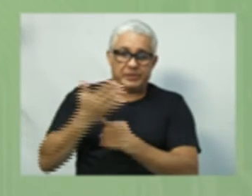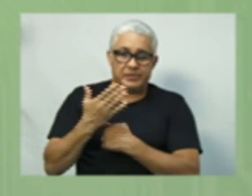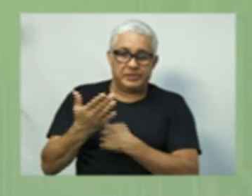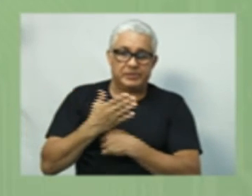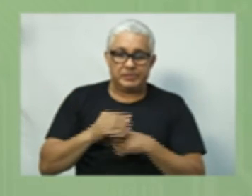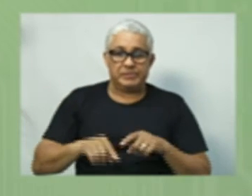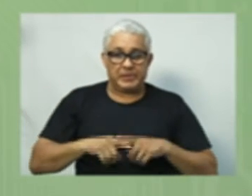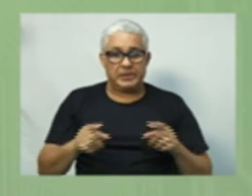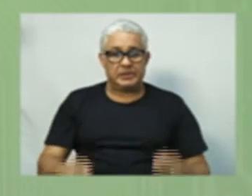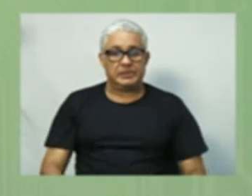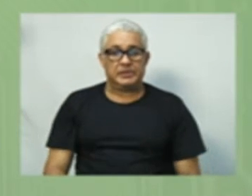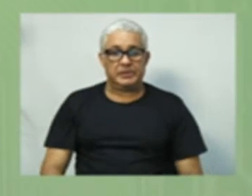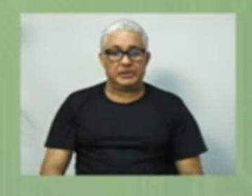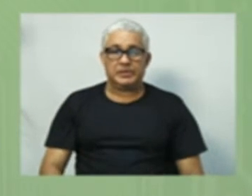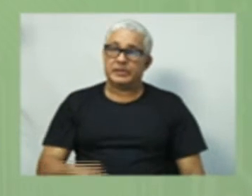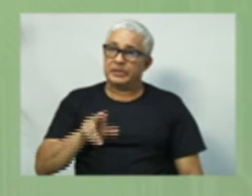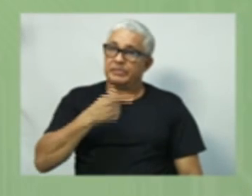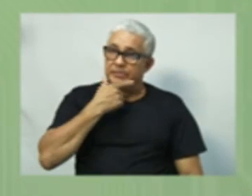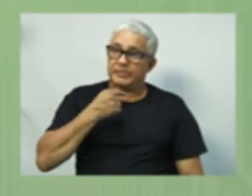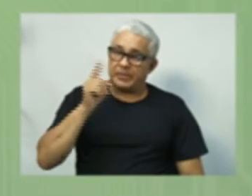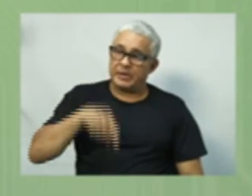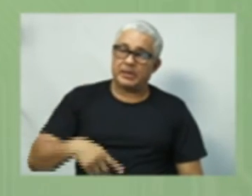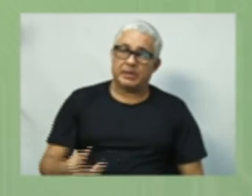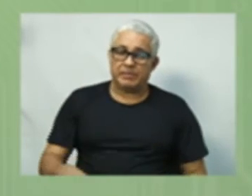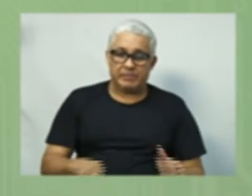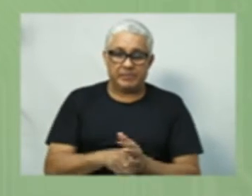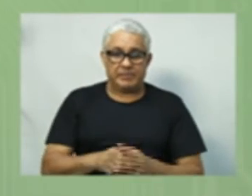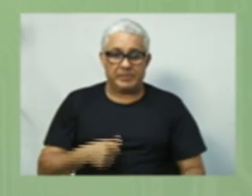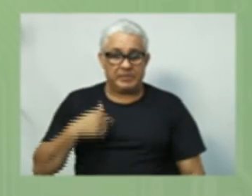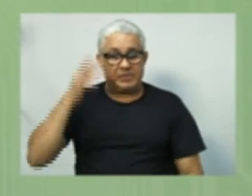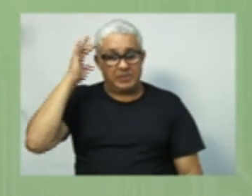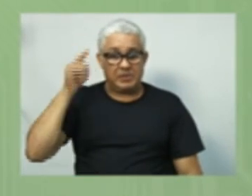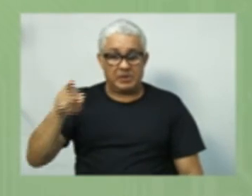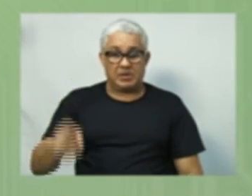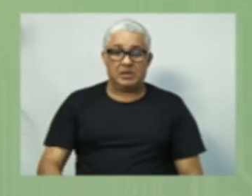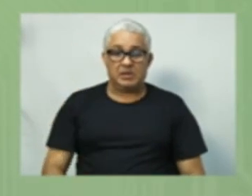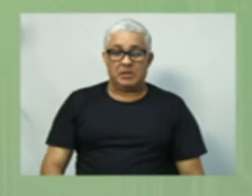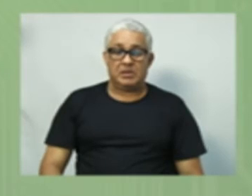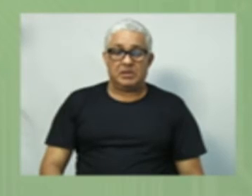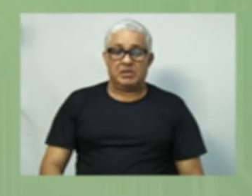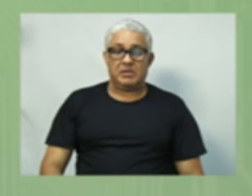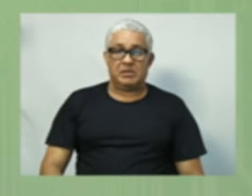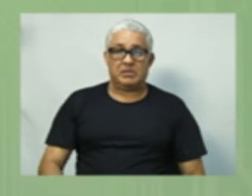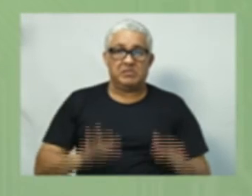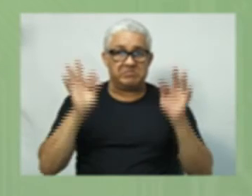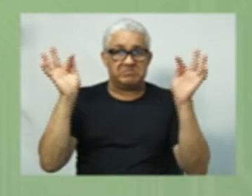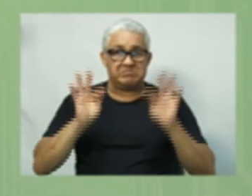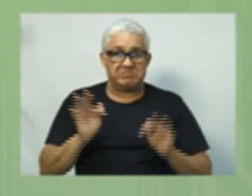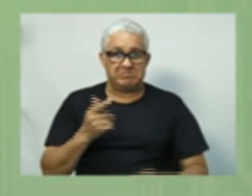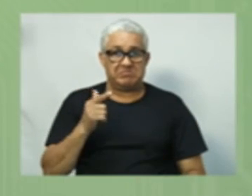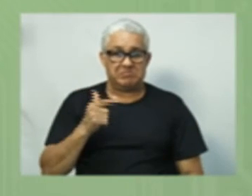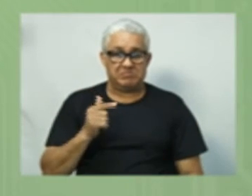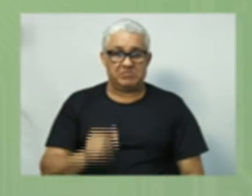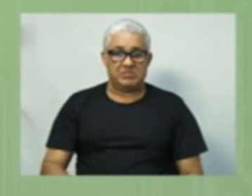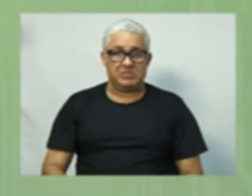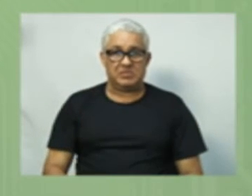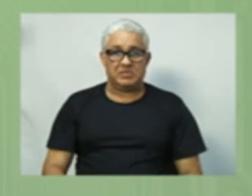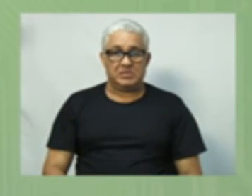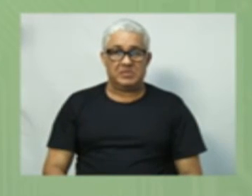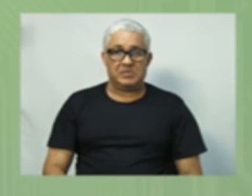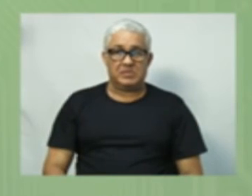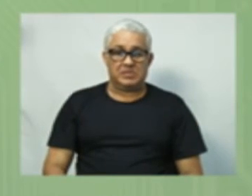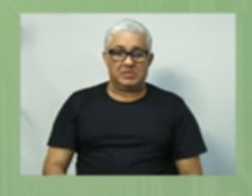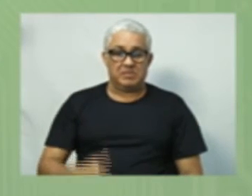irmão é para isso mesmo, né? Acho que você não vai ficar assim tão feliz quando vir a conta dos